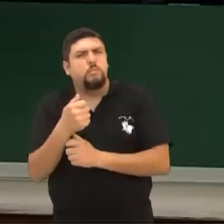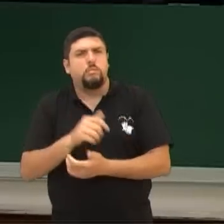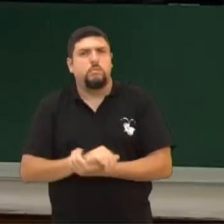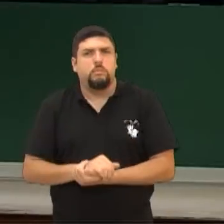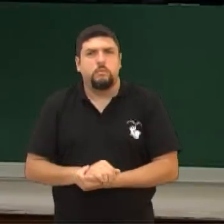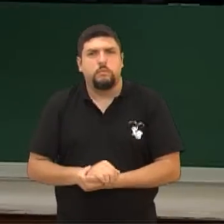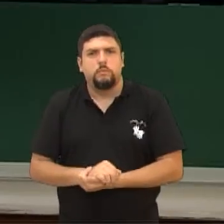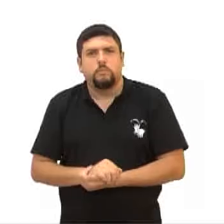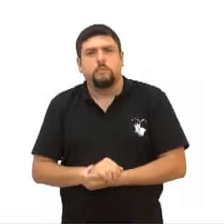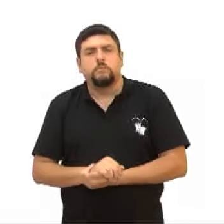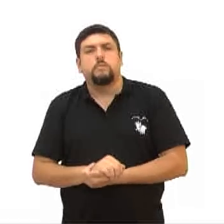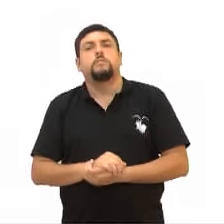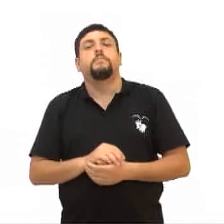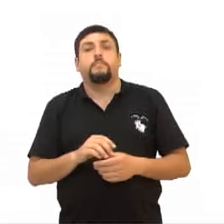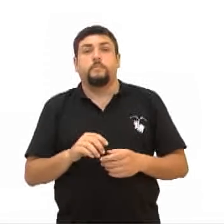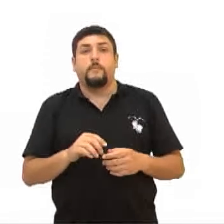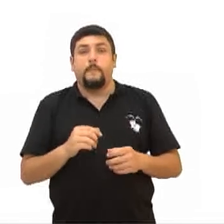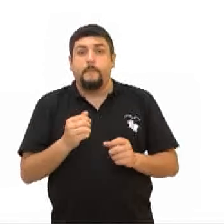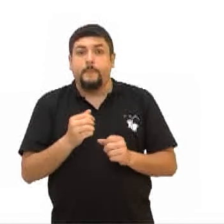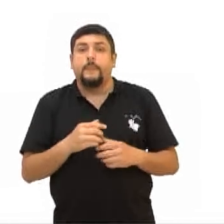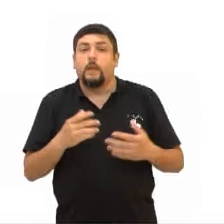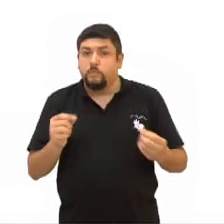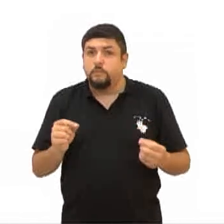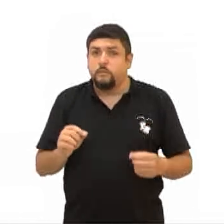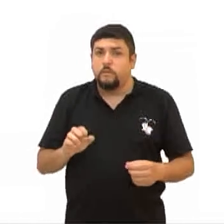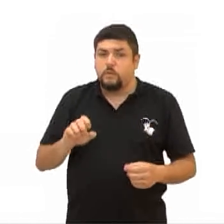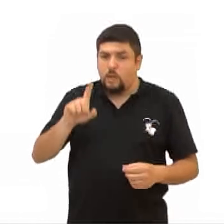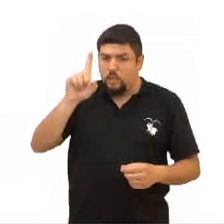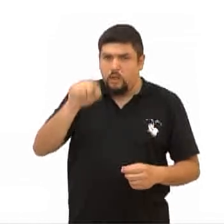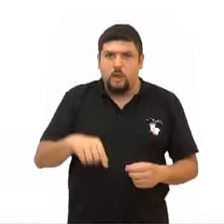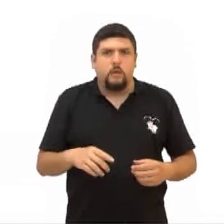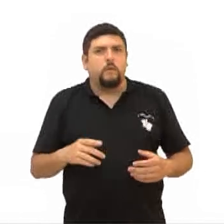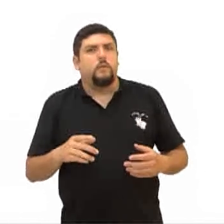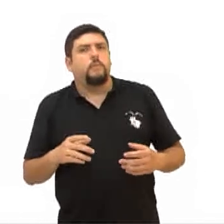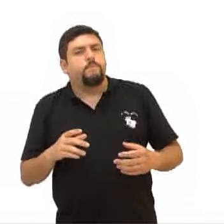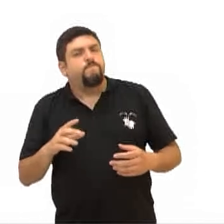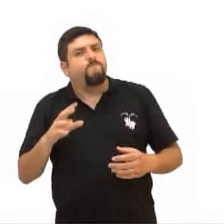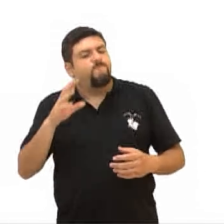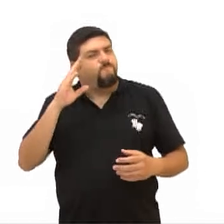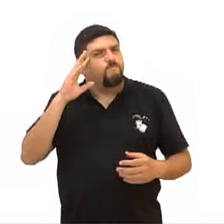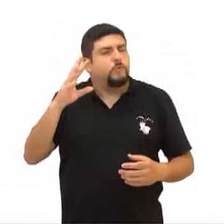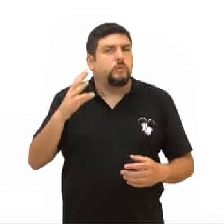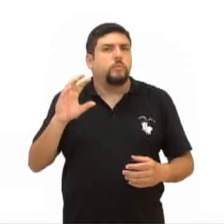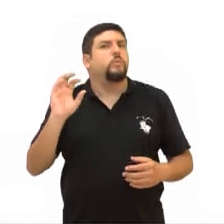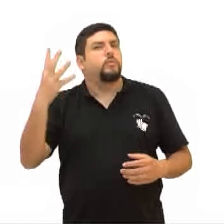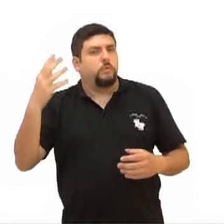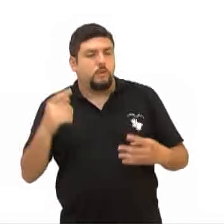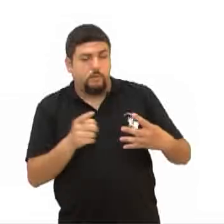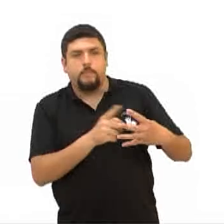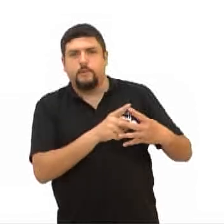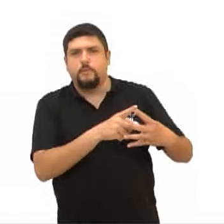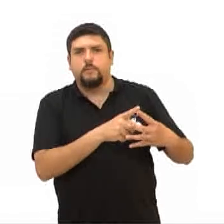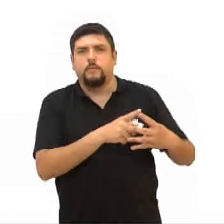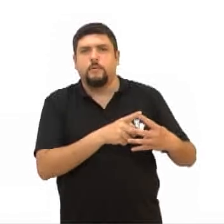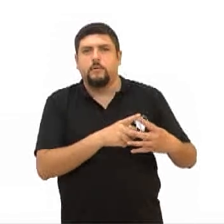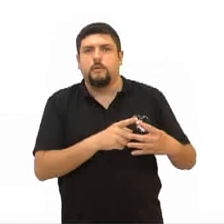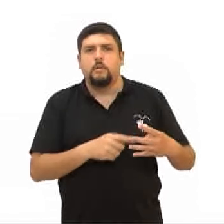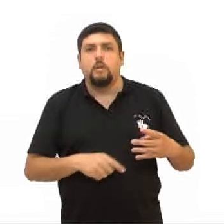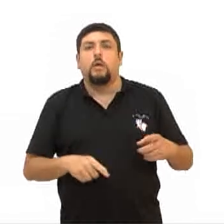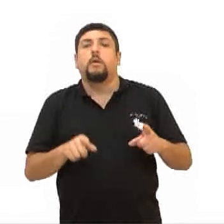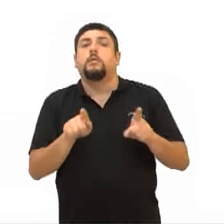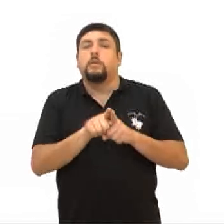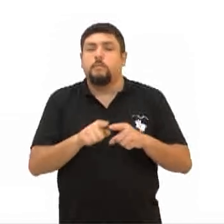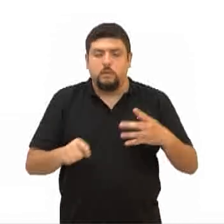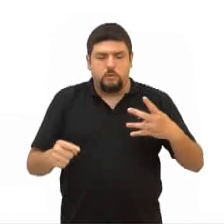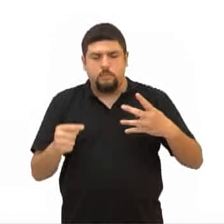chuva. Esse é um dos grandes fatores. Então, já encontramos um. Que estamos passando. Como os outros